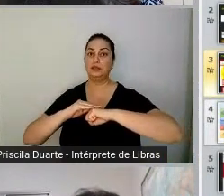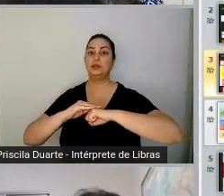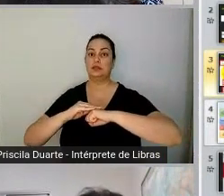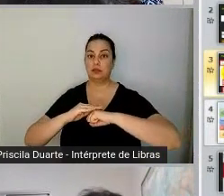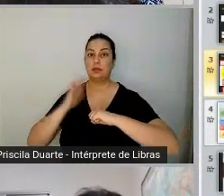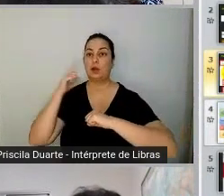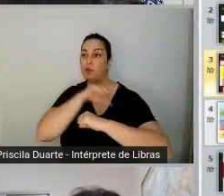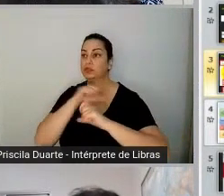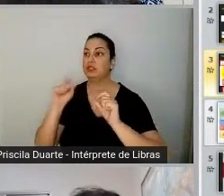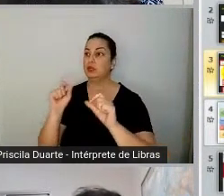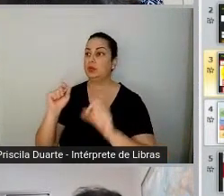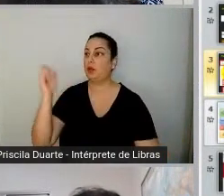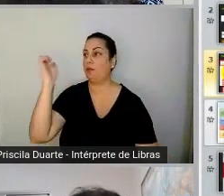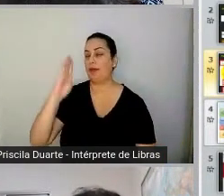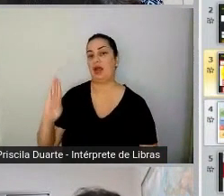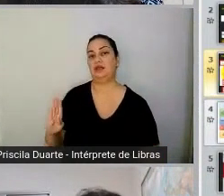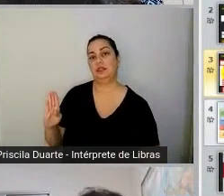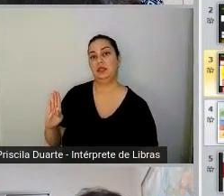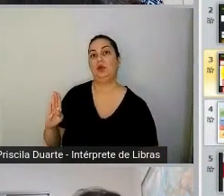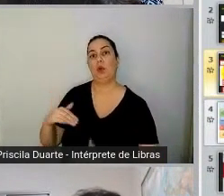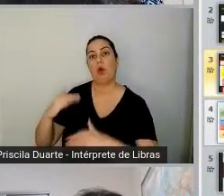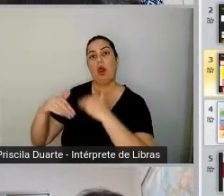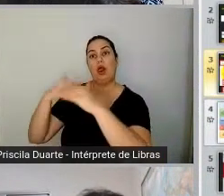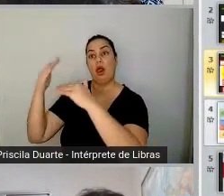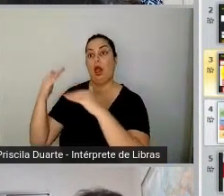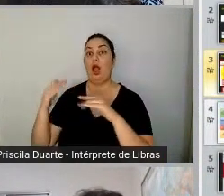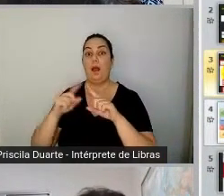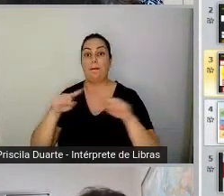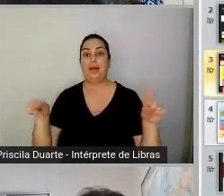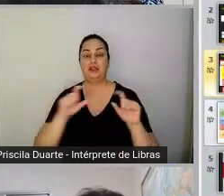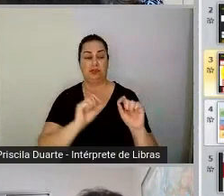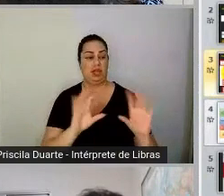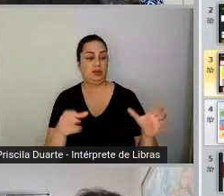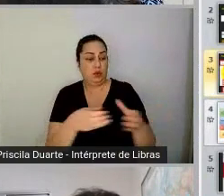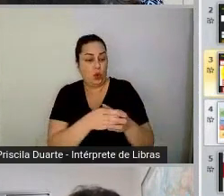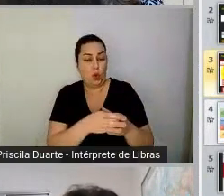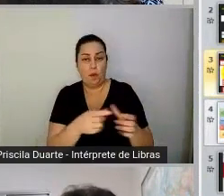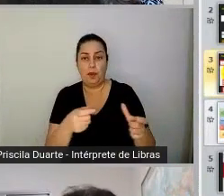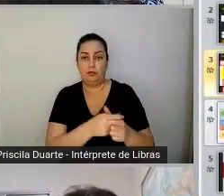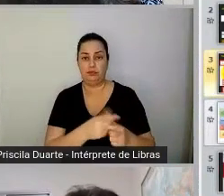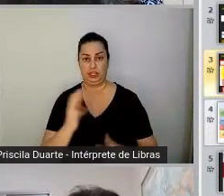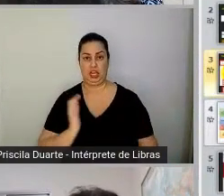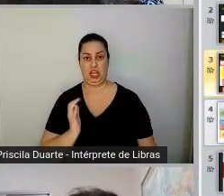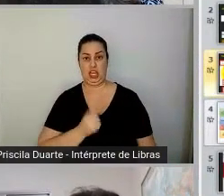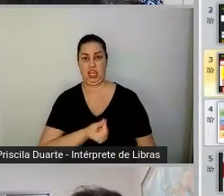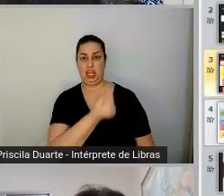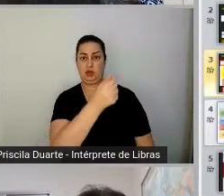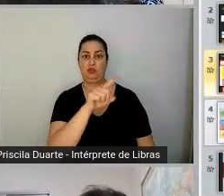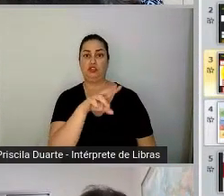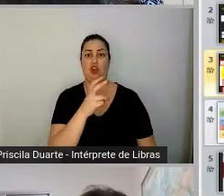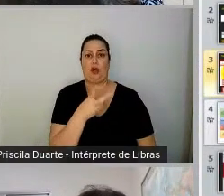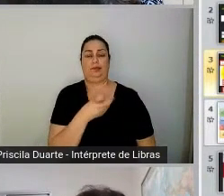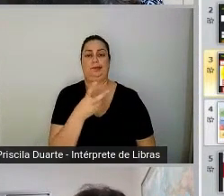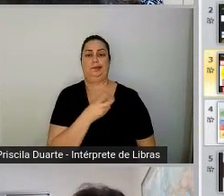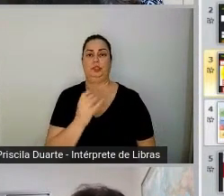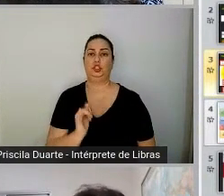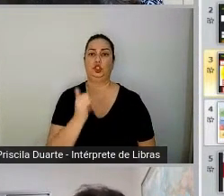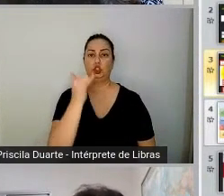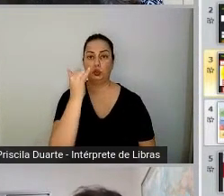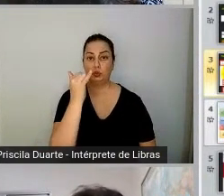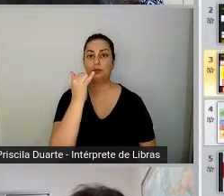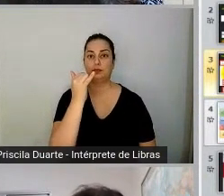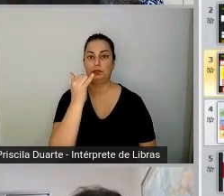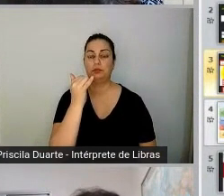aqueles, né, que não fazem nada, que vivem de renda e que agora, segundo alguns, têm direito a